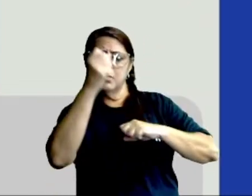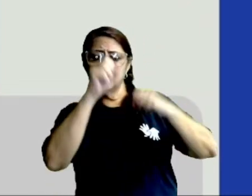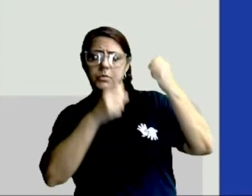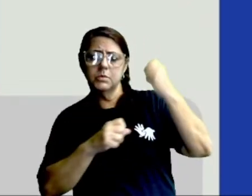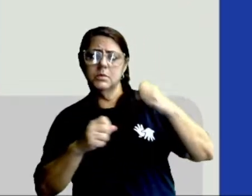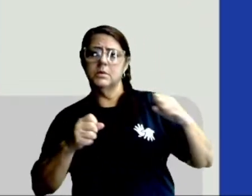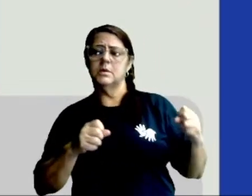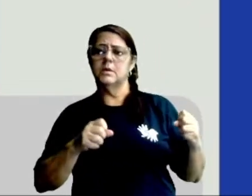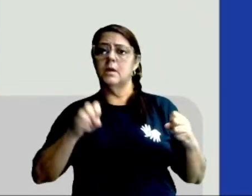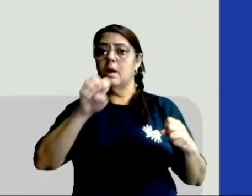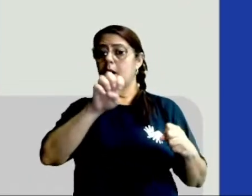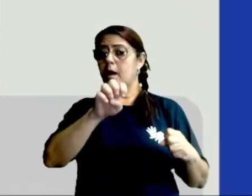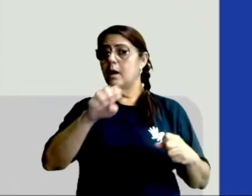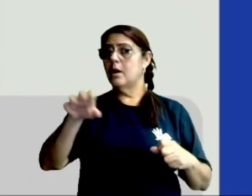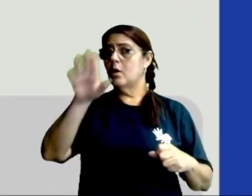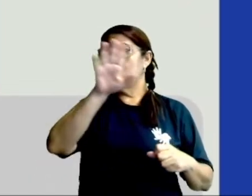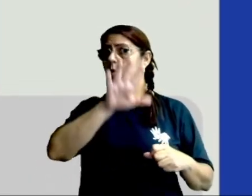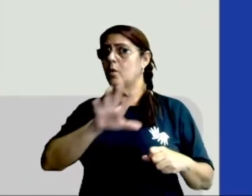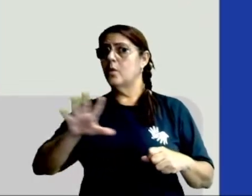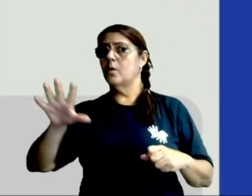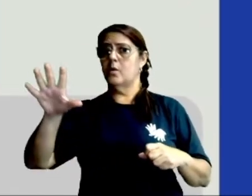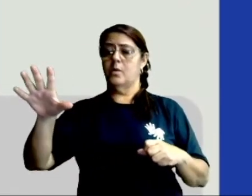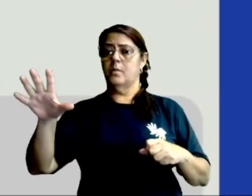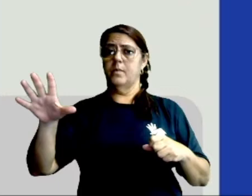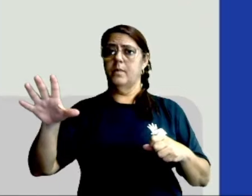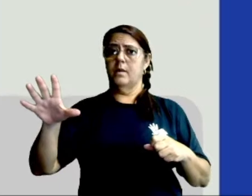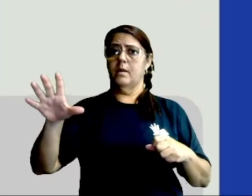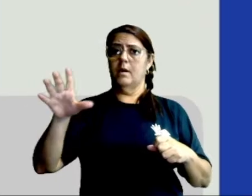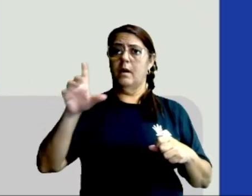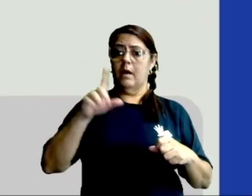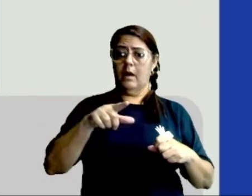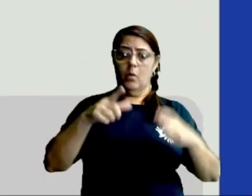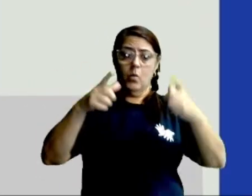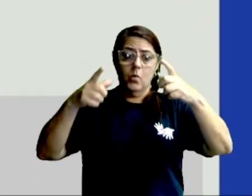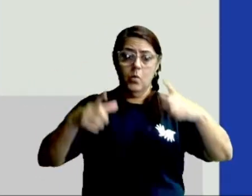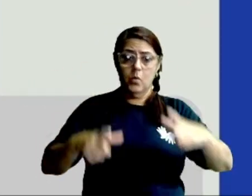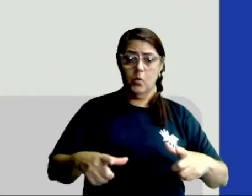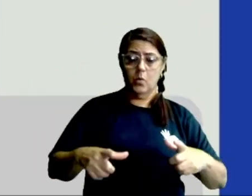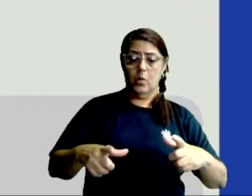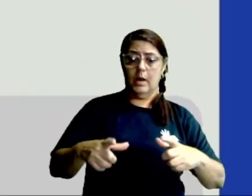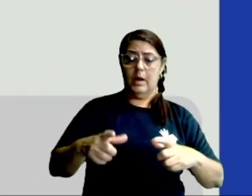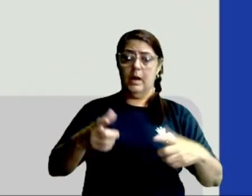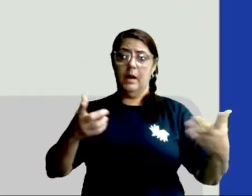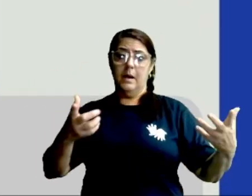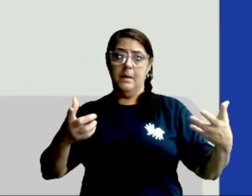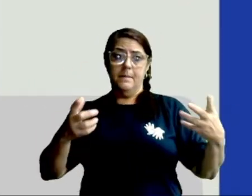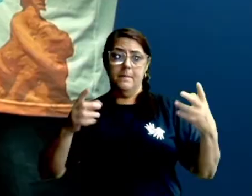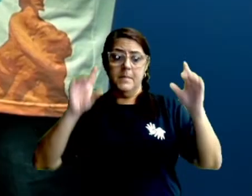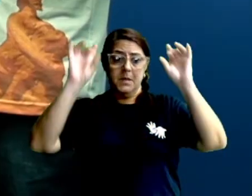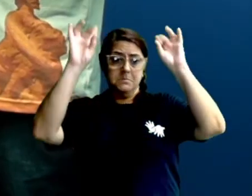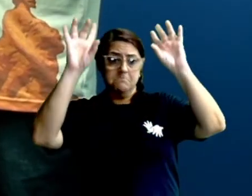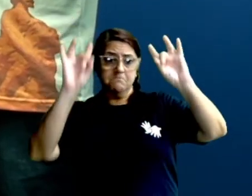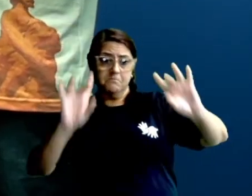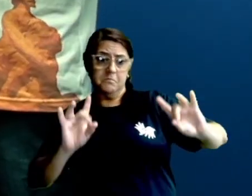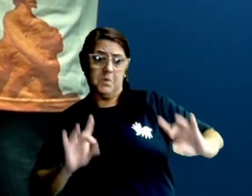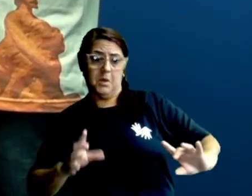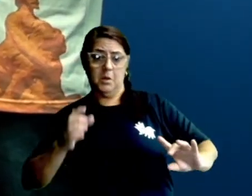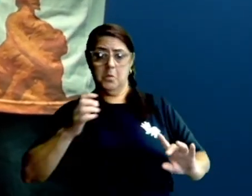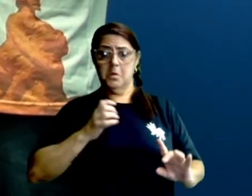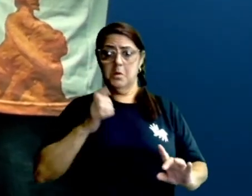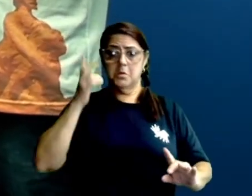industrialização. Então a Europa, ela é um país assim um continente, perdão, muito rico culturalmente